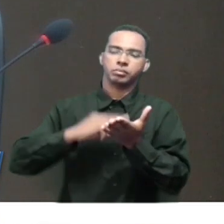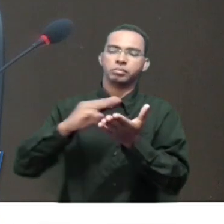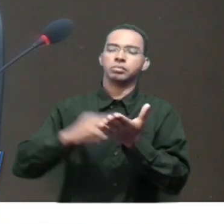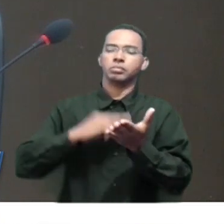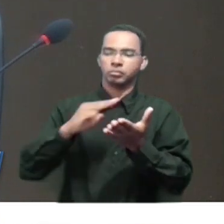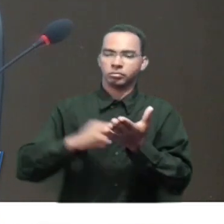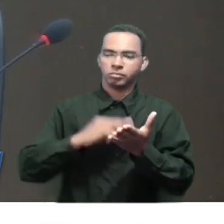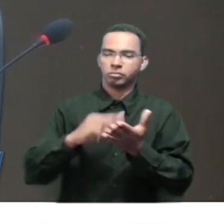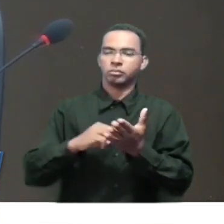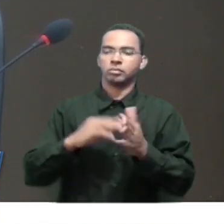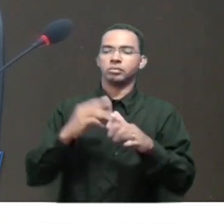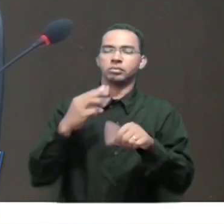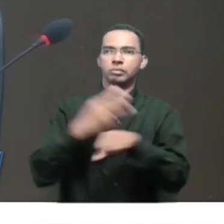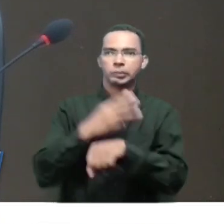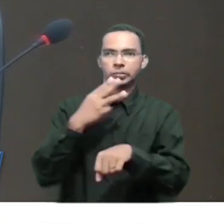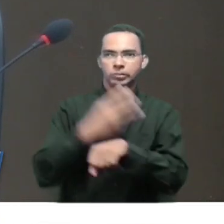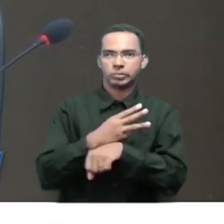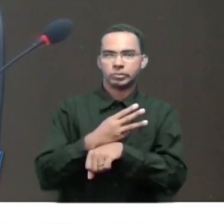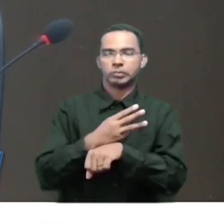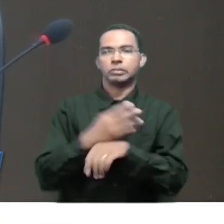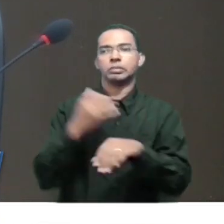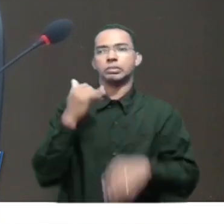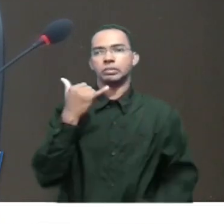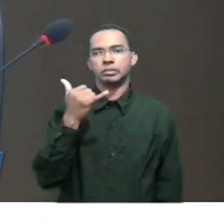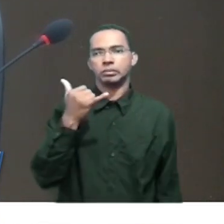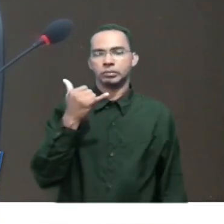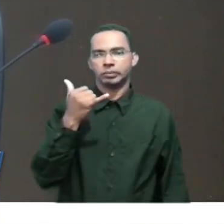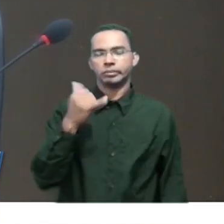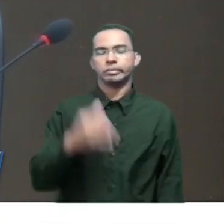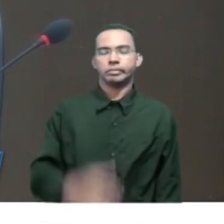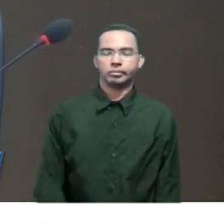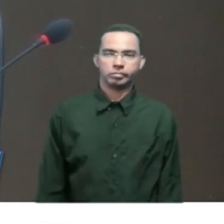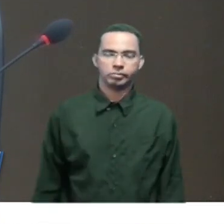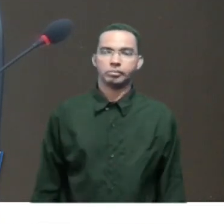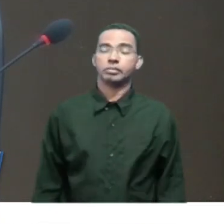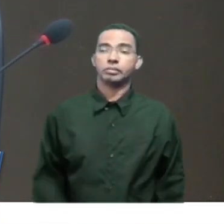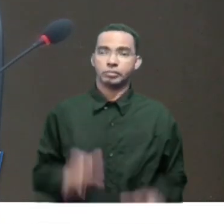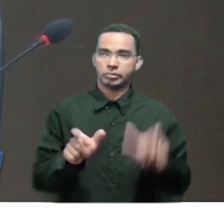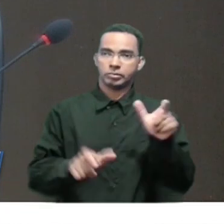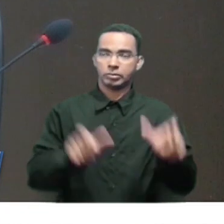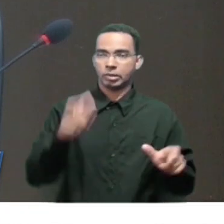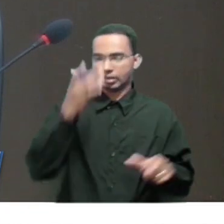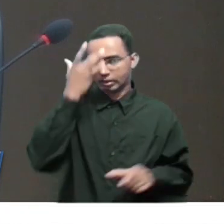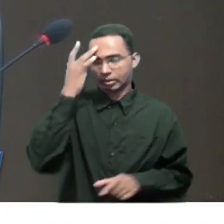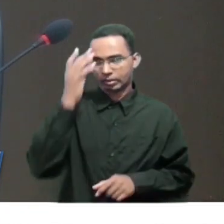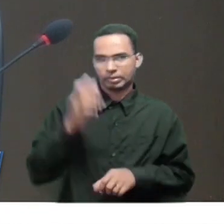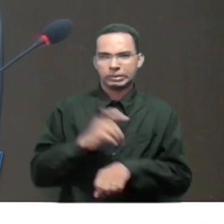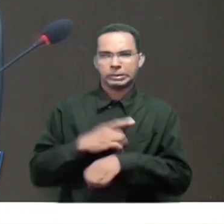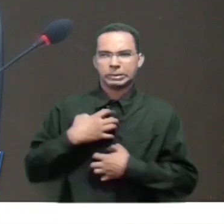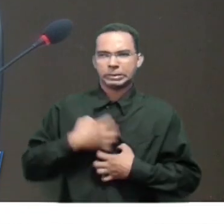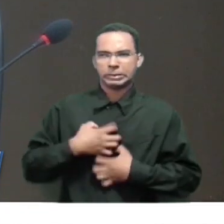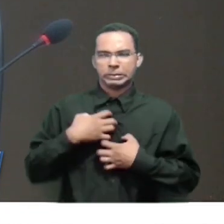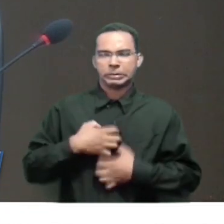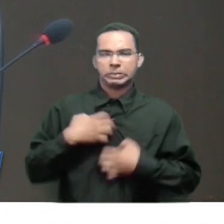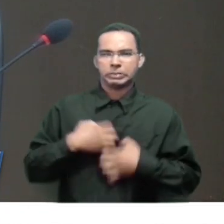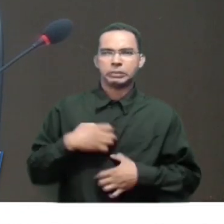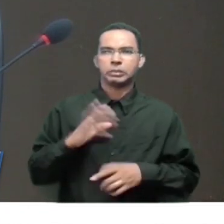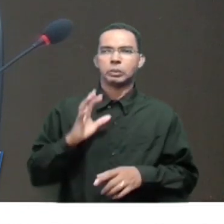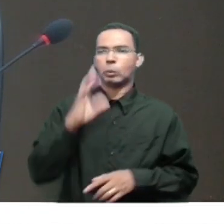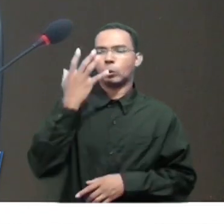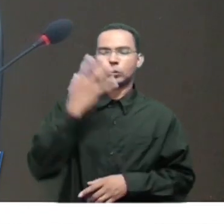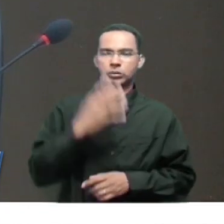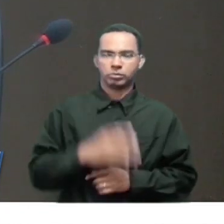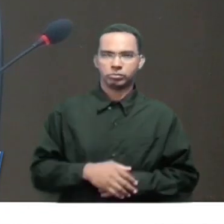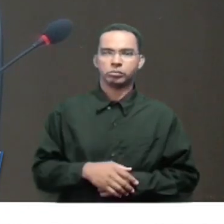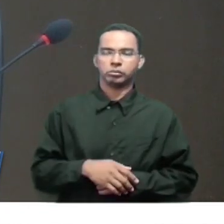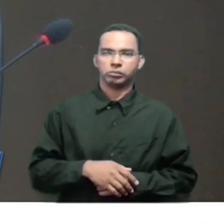pelo WhatsApp, pelo celular. E as pessoas indignadas com a atitude, com o ato tomado